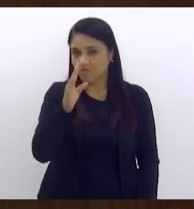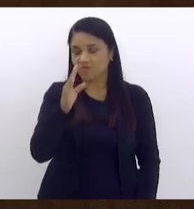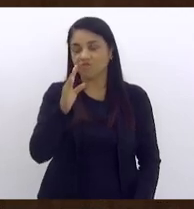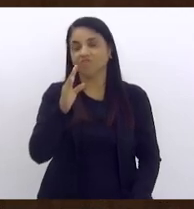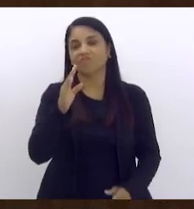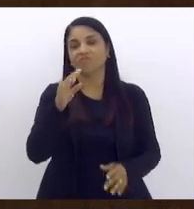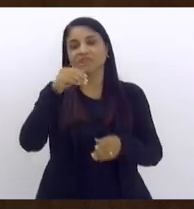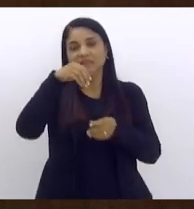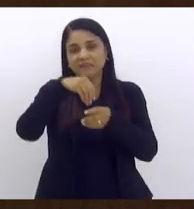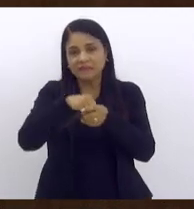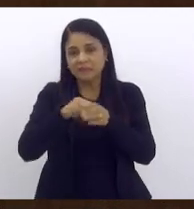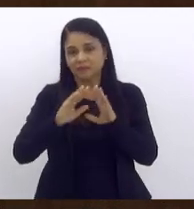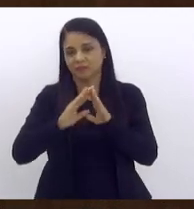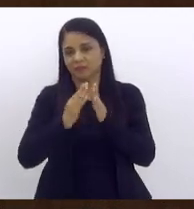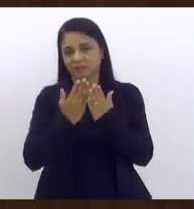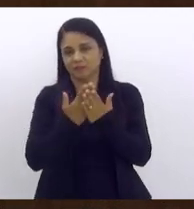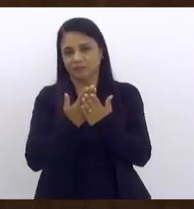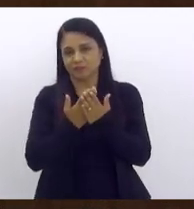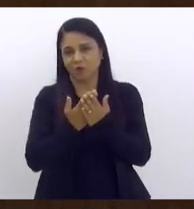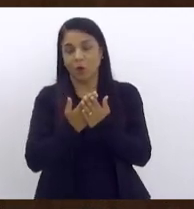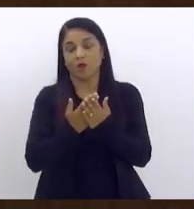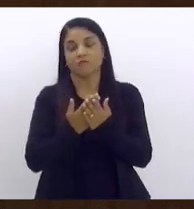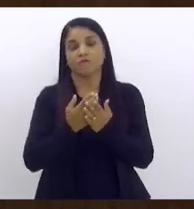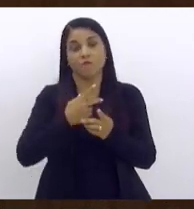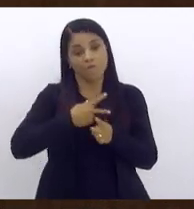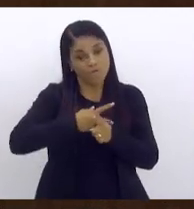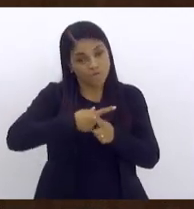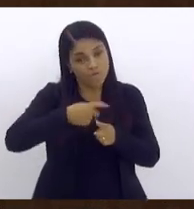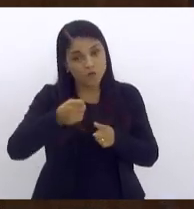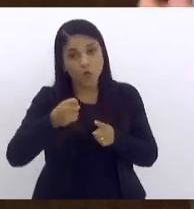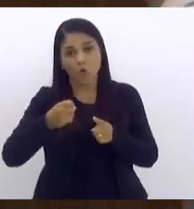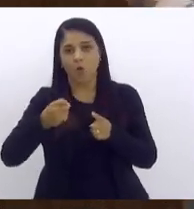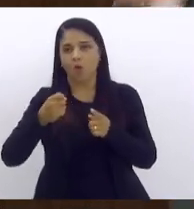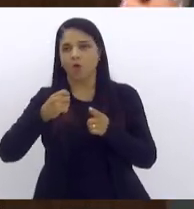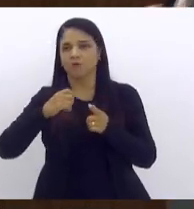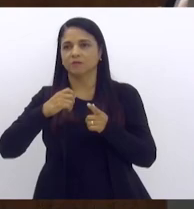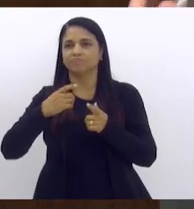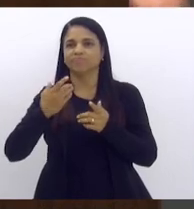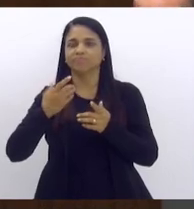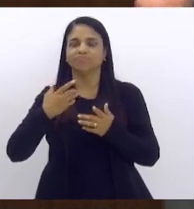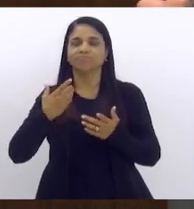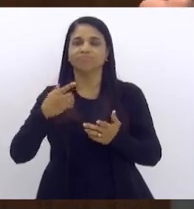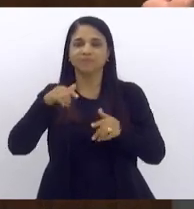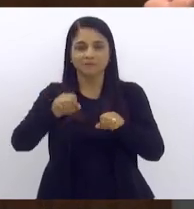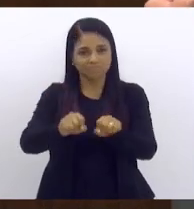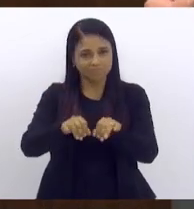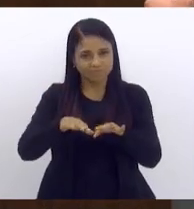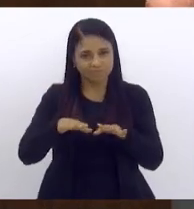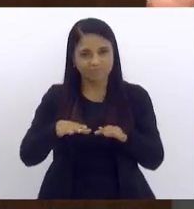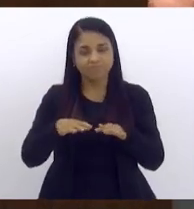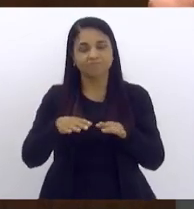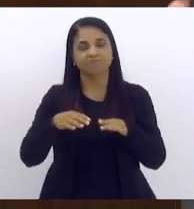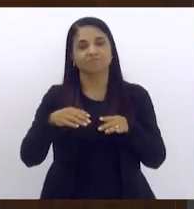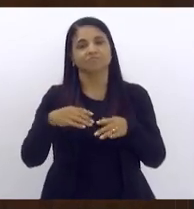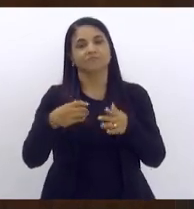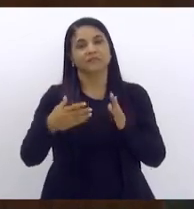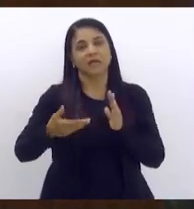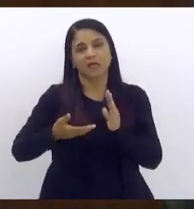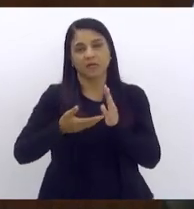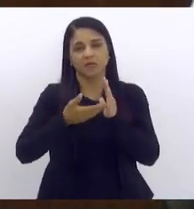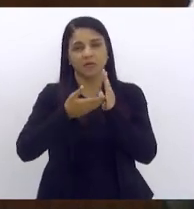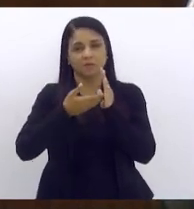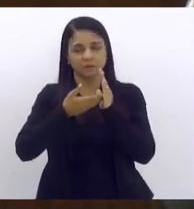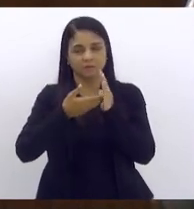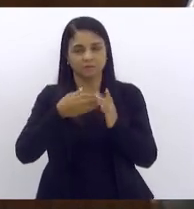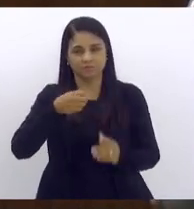Uma vitória dessa bancada, uma vitória dos vereadores conservadores na Câmara Municipal do Rio de Janeiro, e aqui cito o vereador